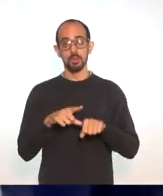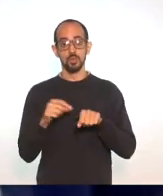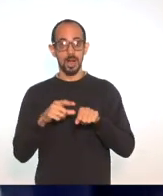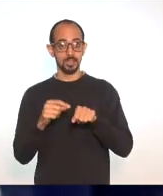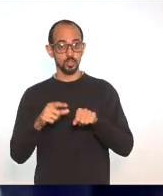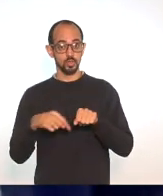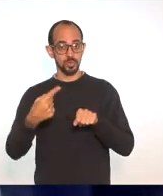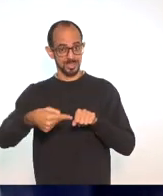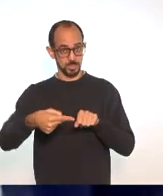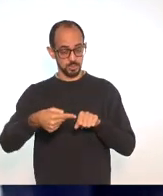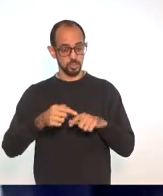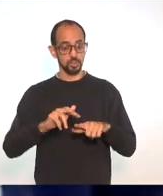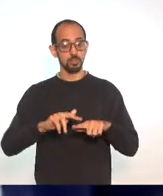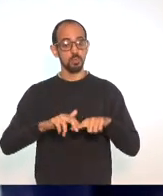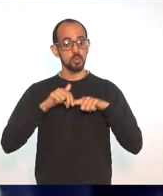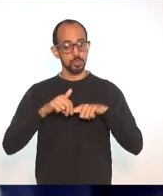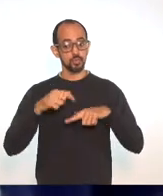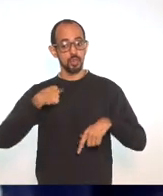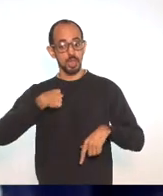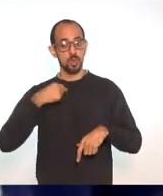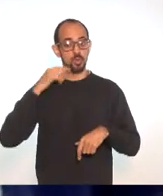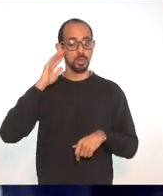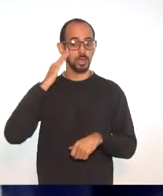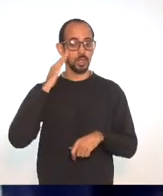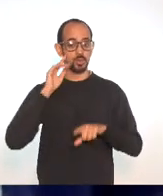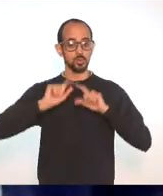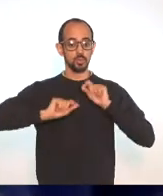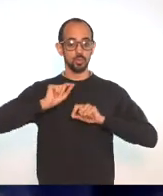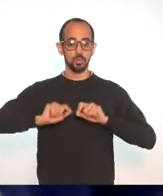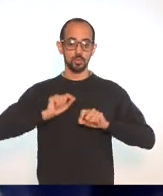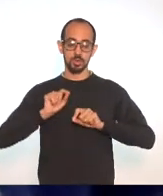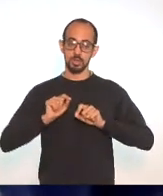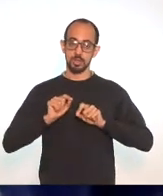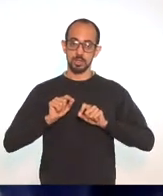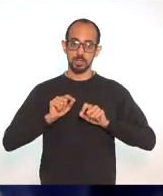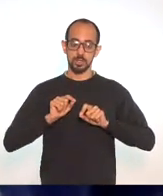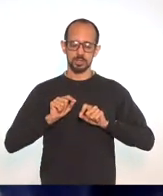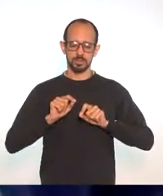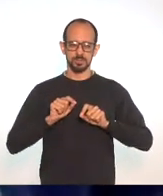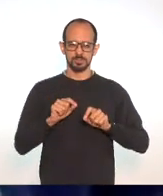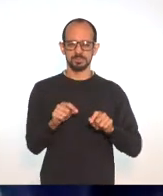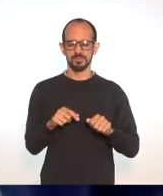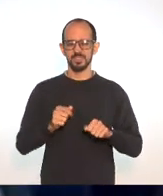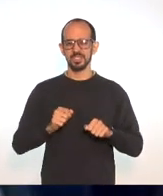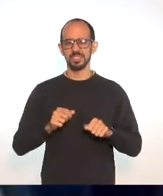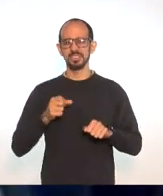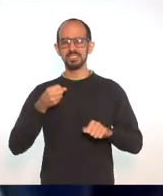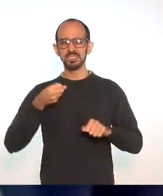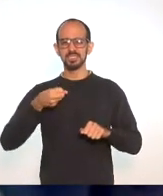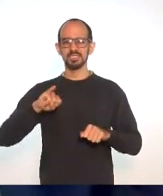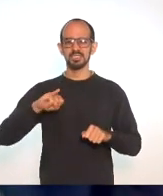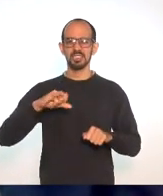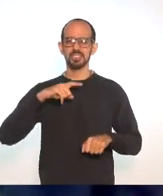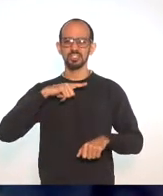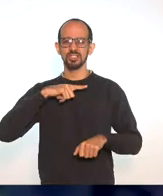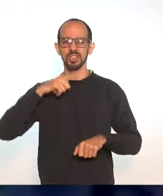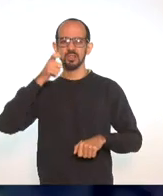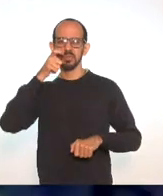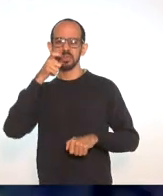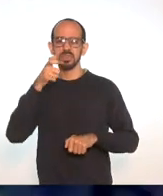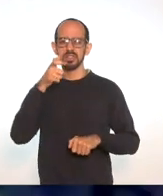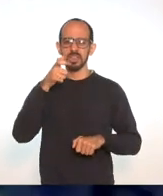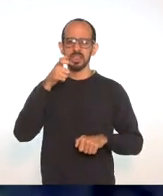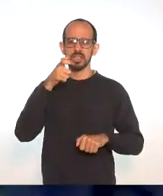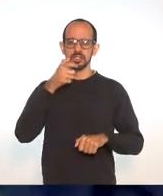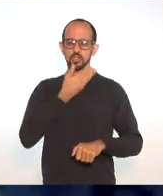eu entendo a conseguir que é essa caso ele geralmente vem a ver o interesse